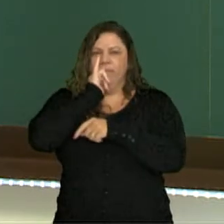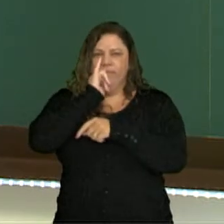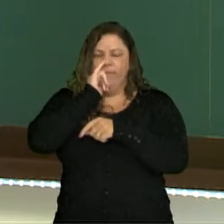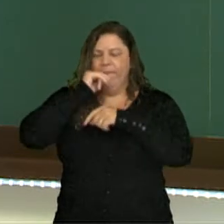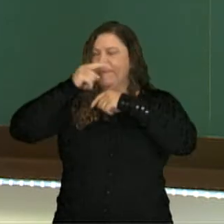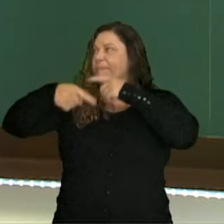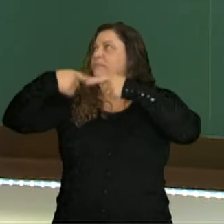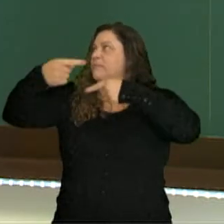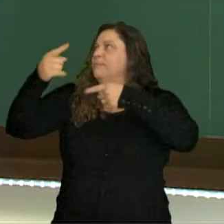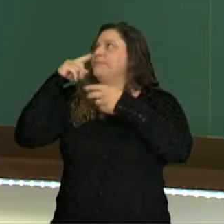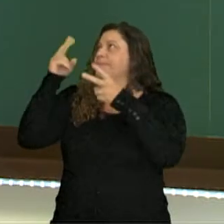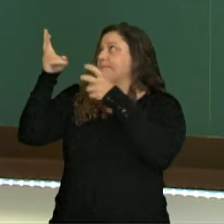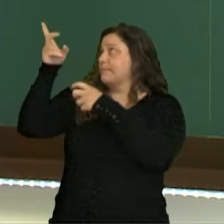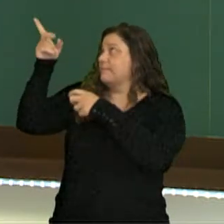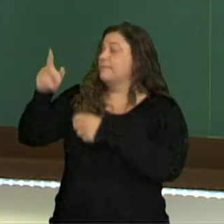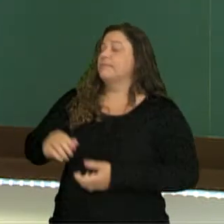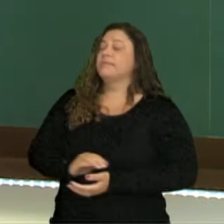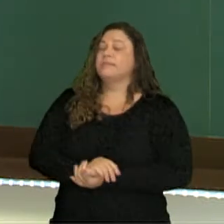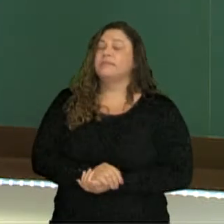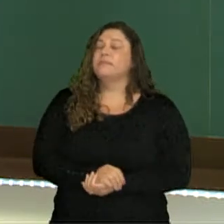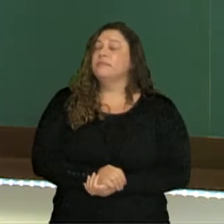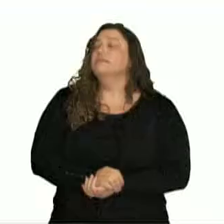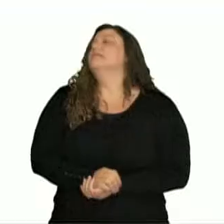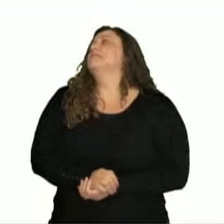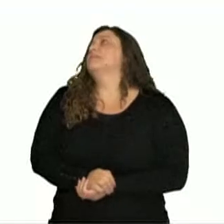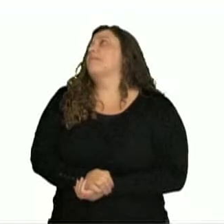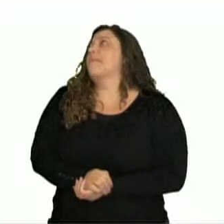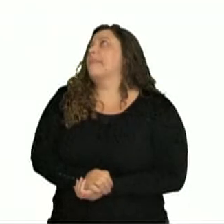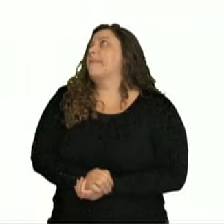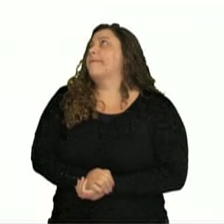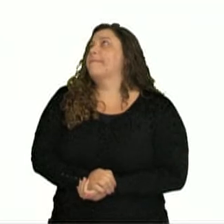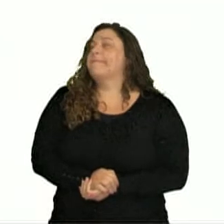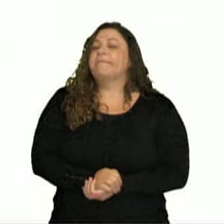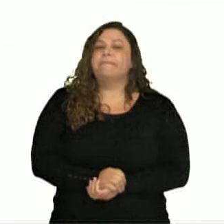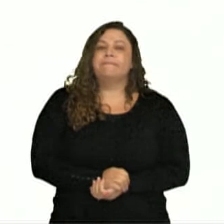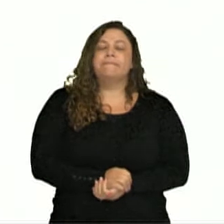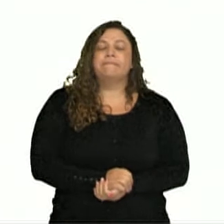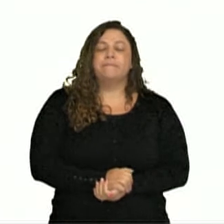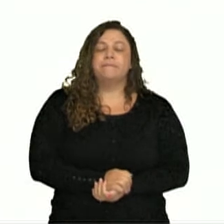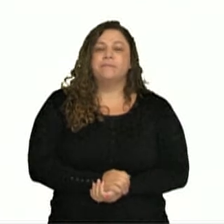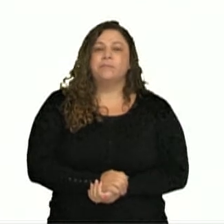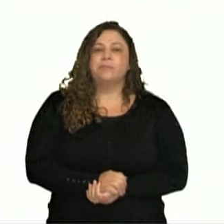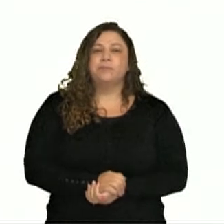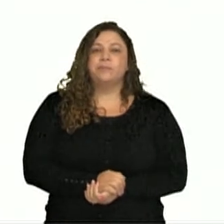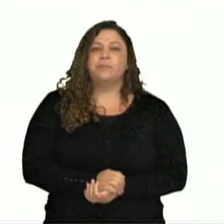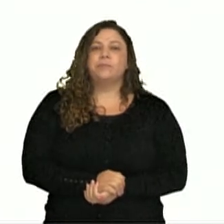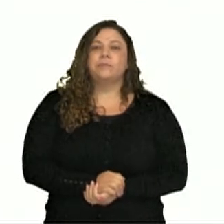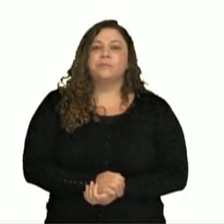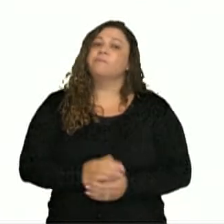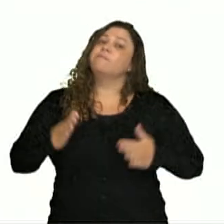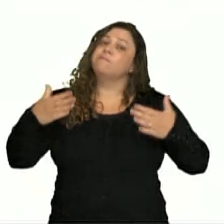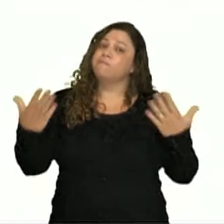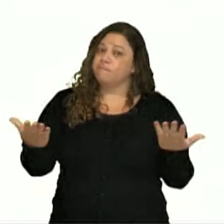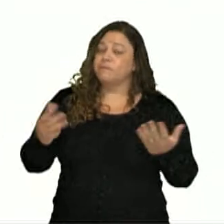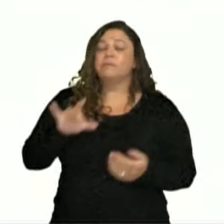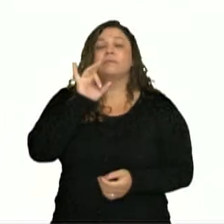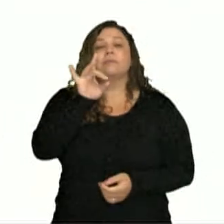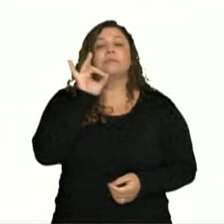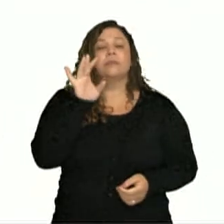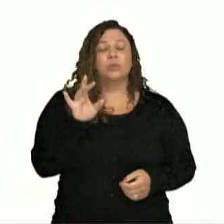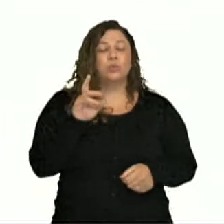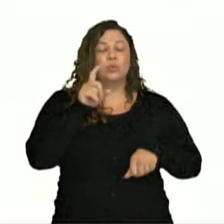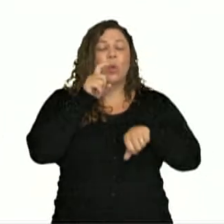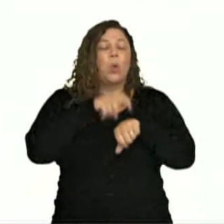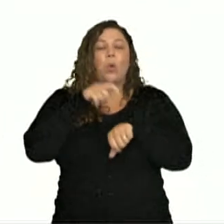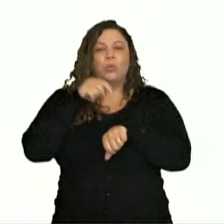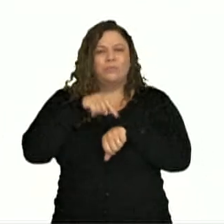É solo cuestión de tiempo para que se rindan los rebeldes. Então, é só uma questão de tempo para que